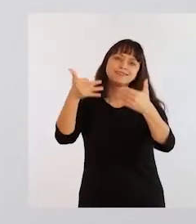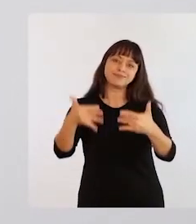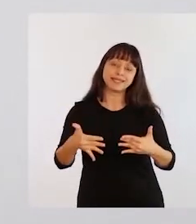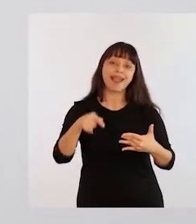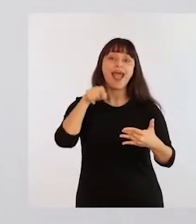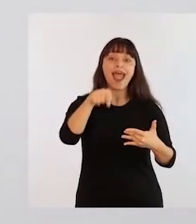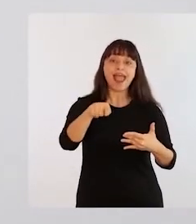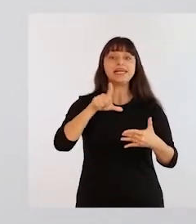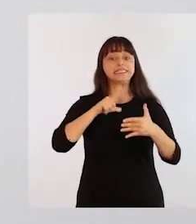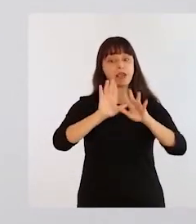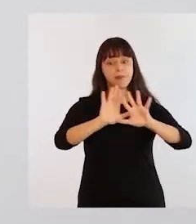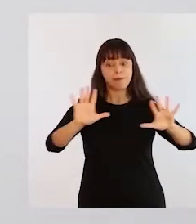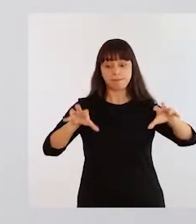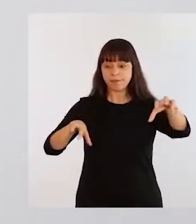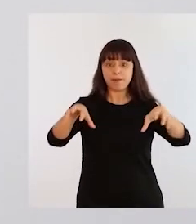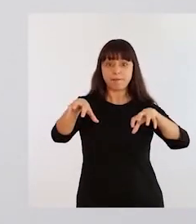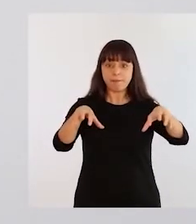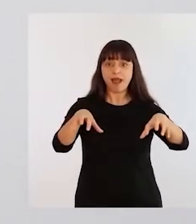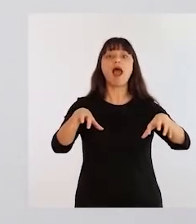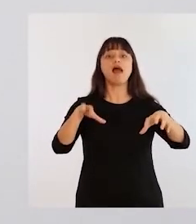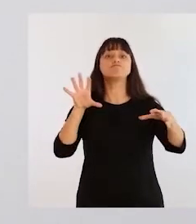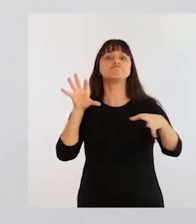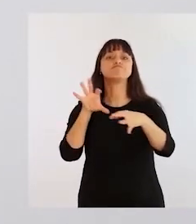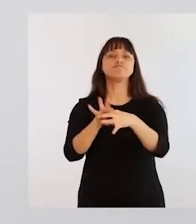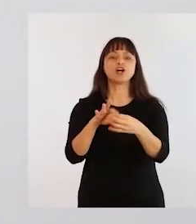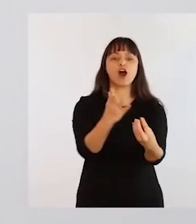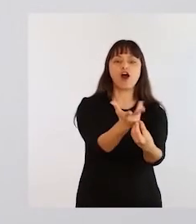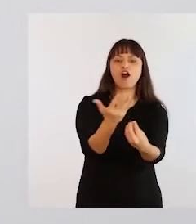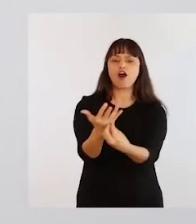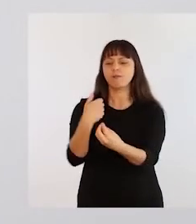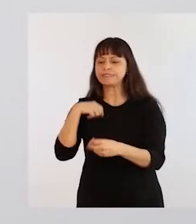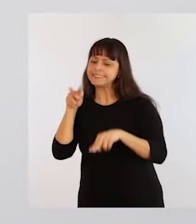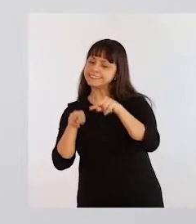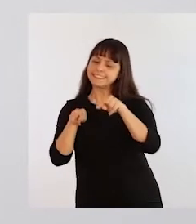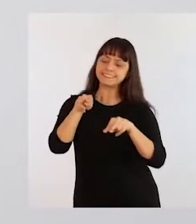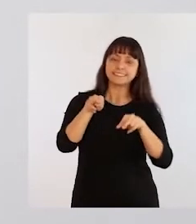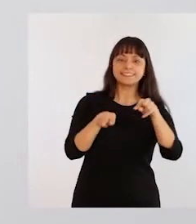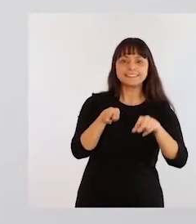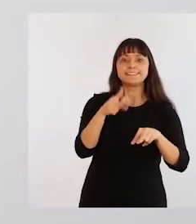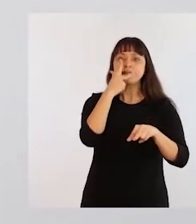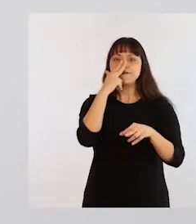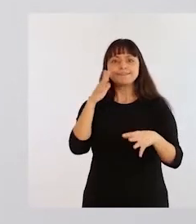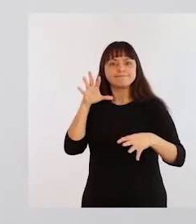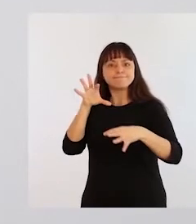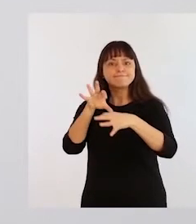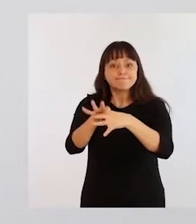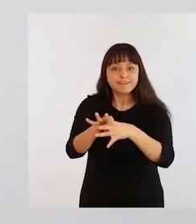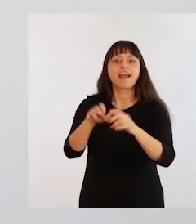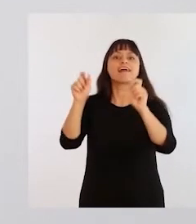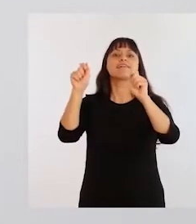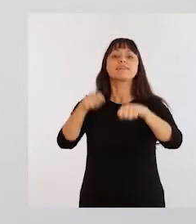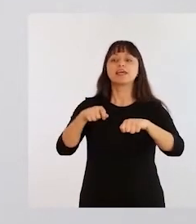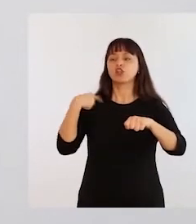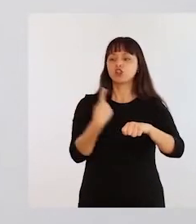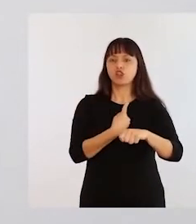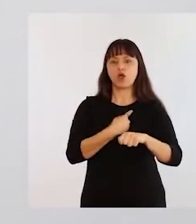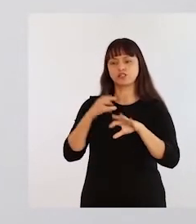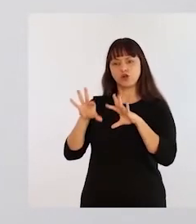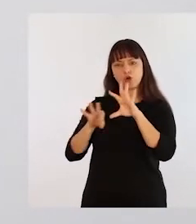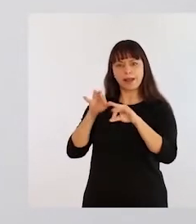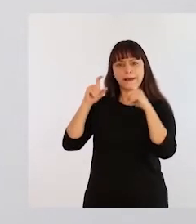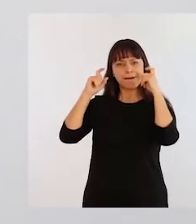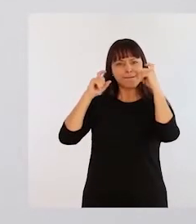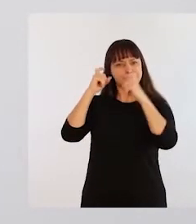ao seu redor, aglutinando e tornando tangíveis as preocupações e as reflexões da curadoria. Funcionam, nesse